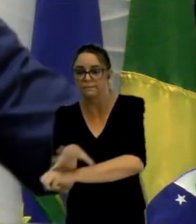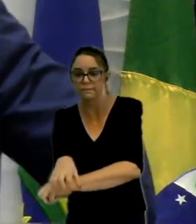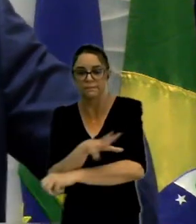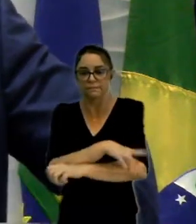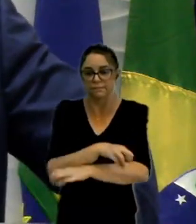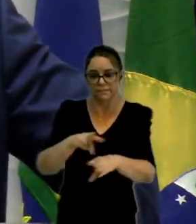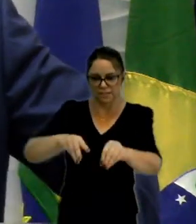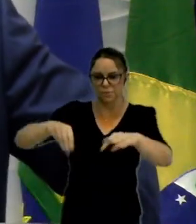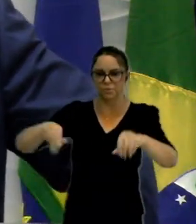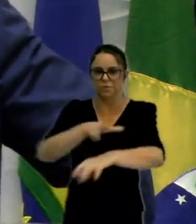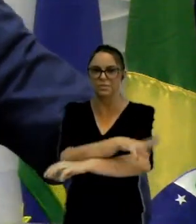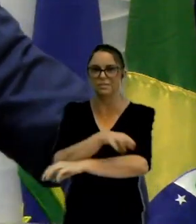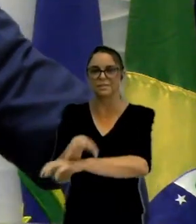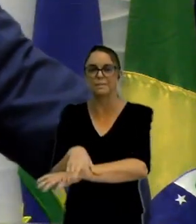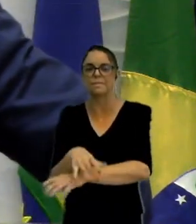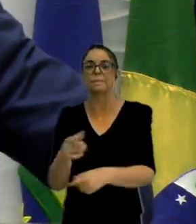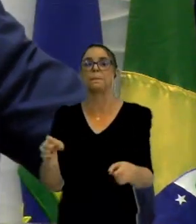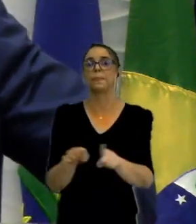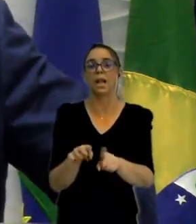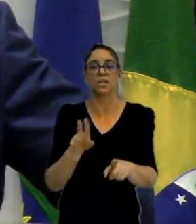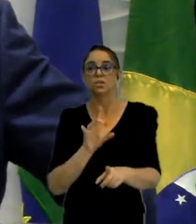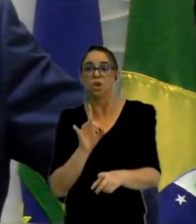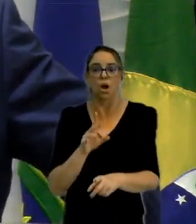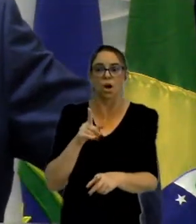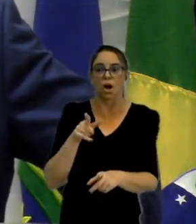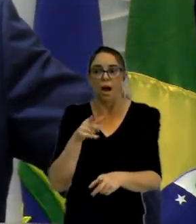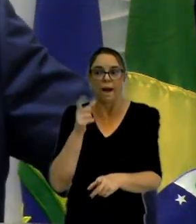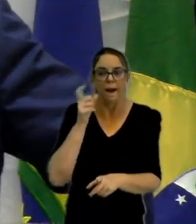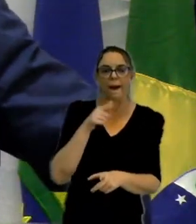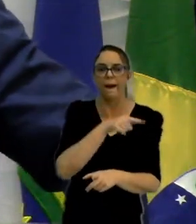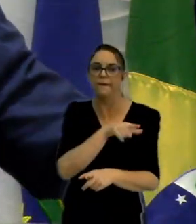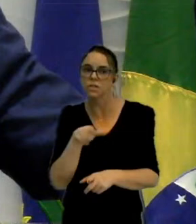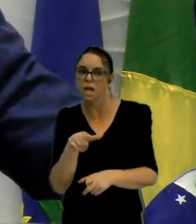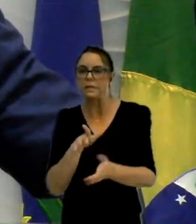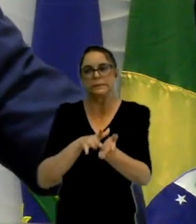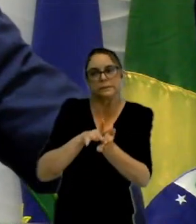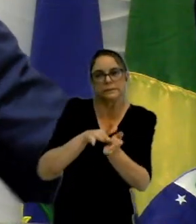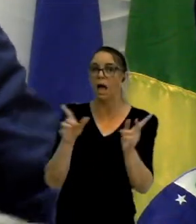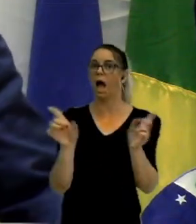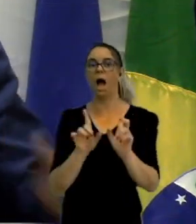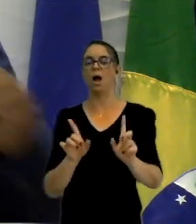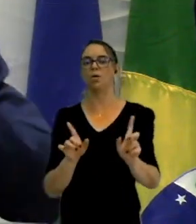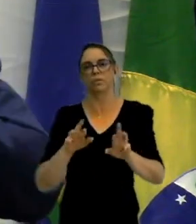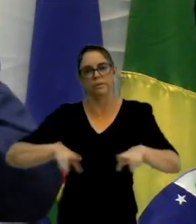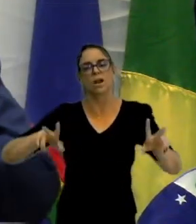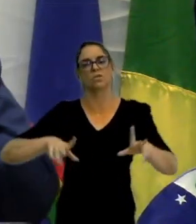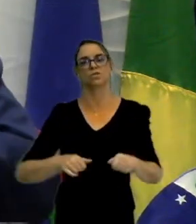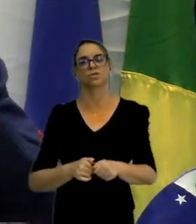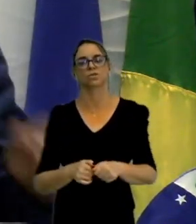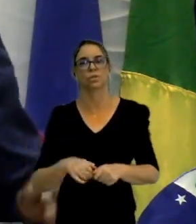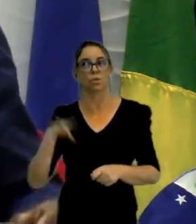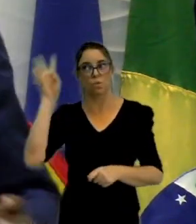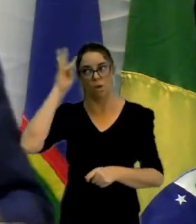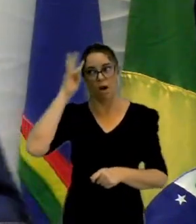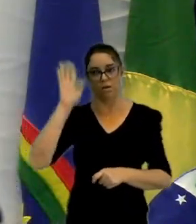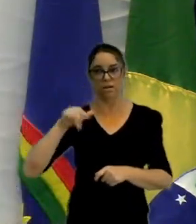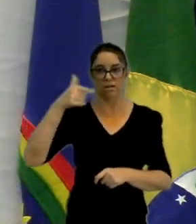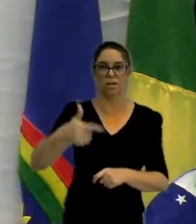tratores, não tentando iludir o povo. Quero agradecer a todos e na próxima quarta-feira nós estamos